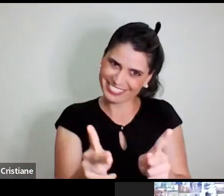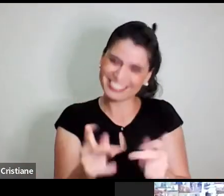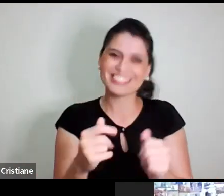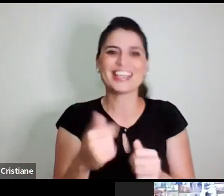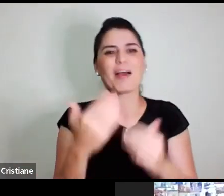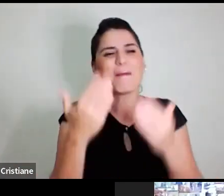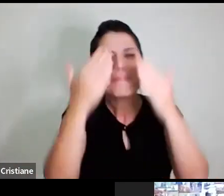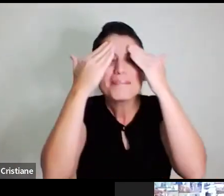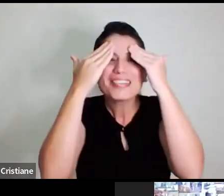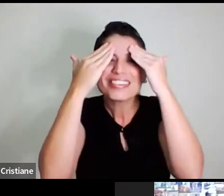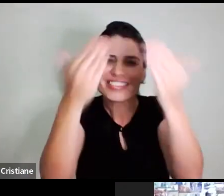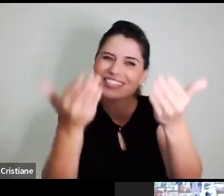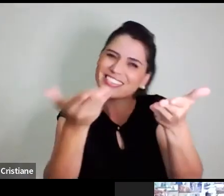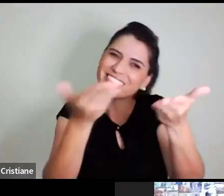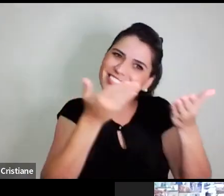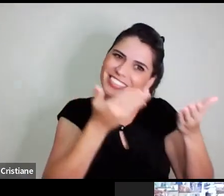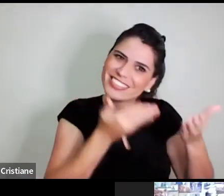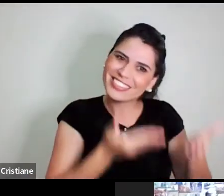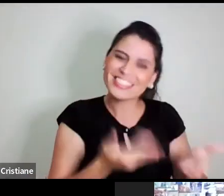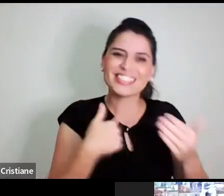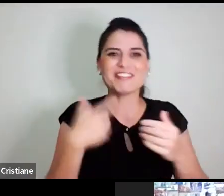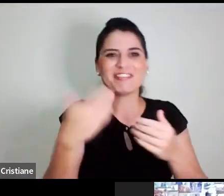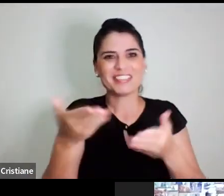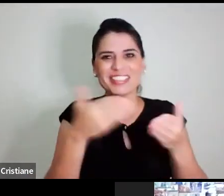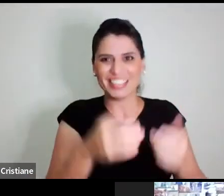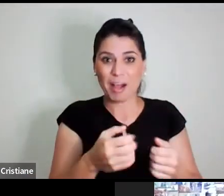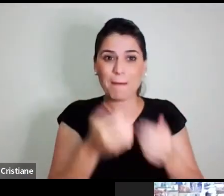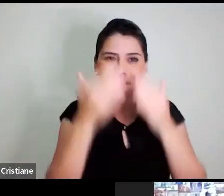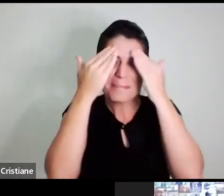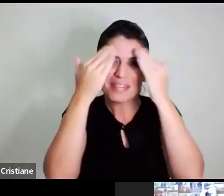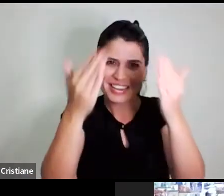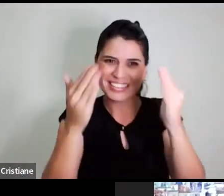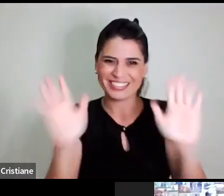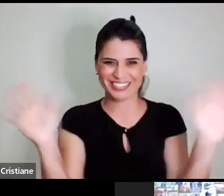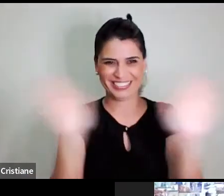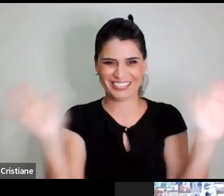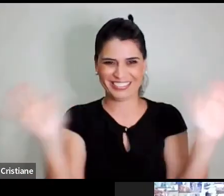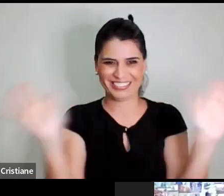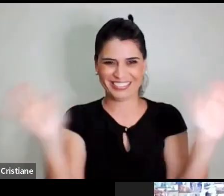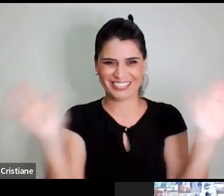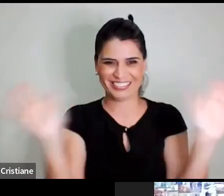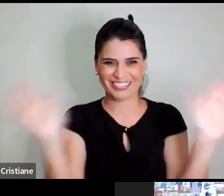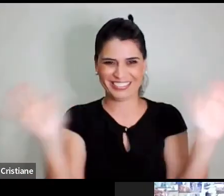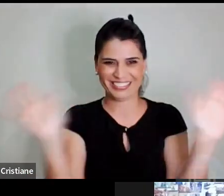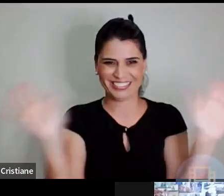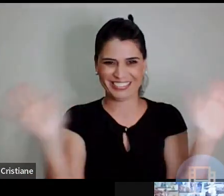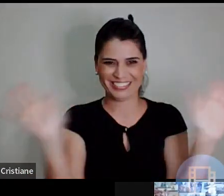seu tempo, compartilhar conosco aqui a tua experiência. Boa noite, viu? Obrigado. Maravilhoso, maravilhoso.